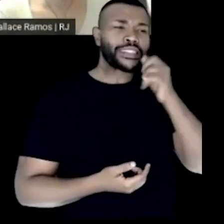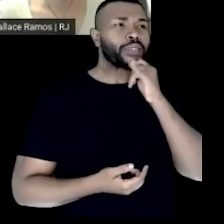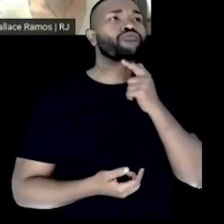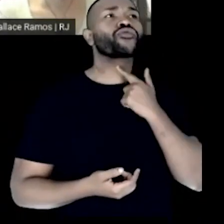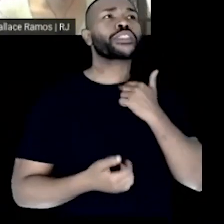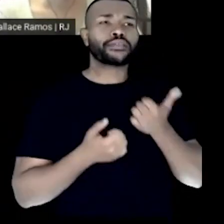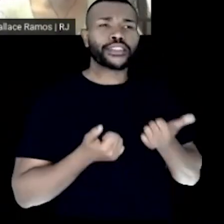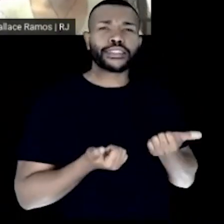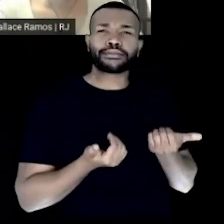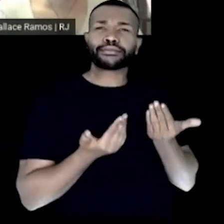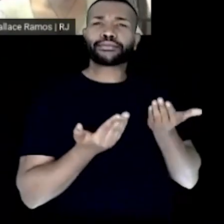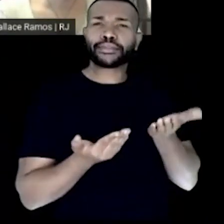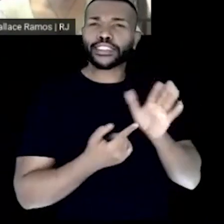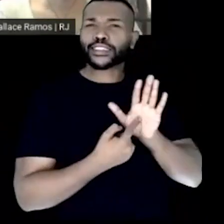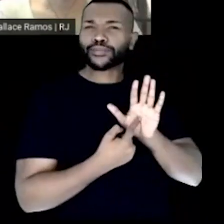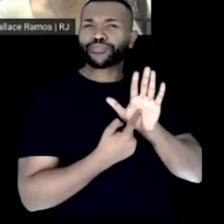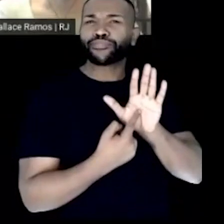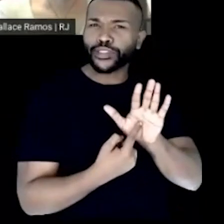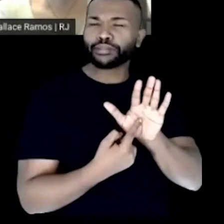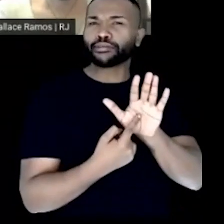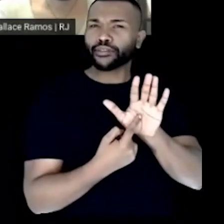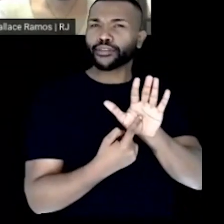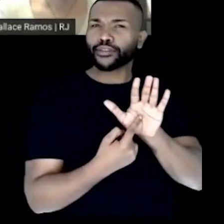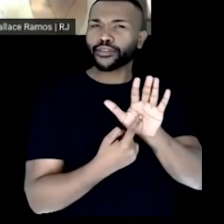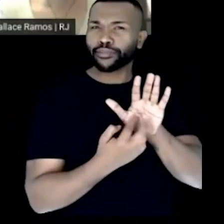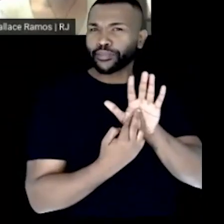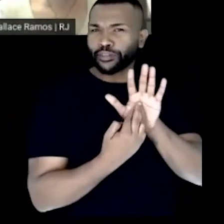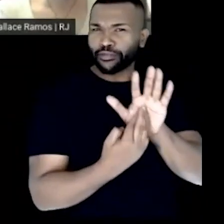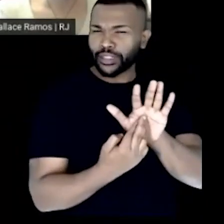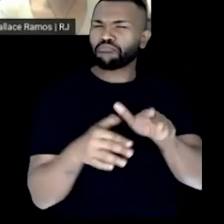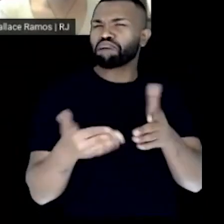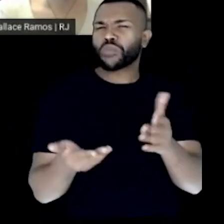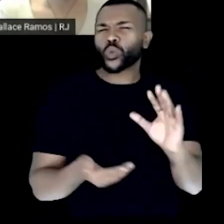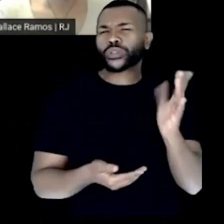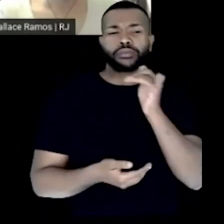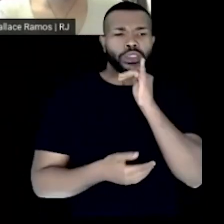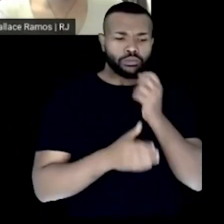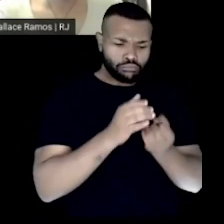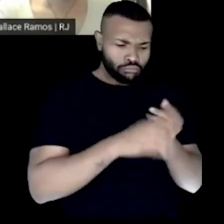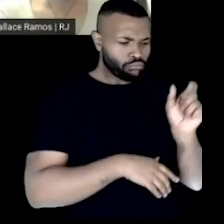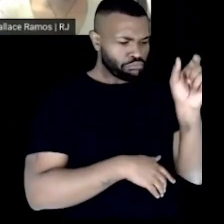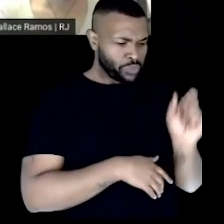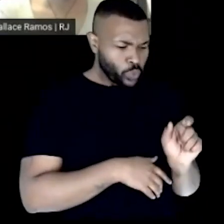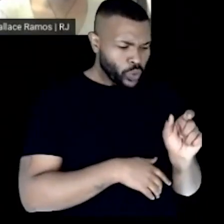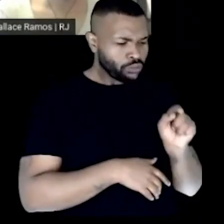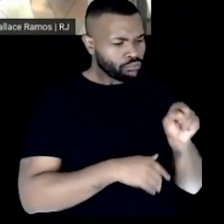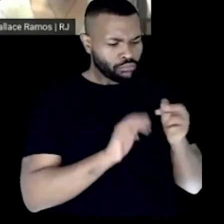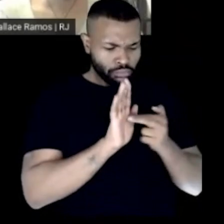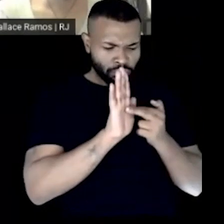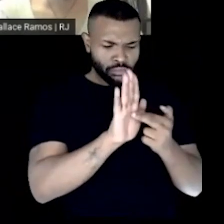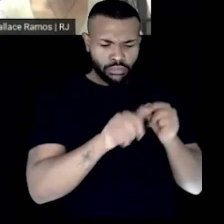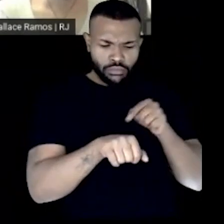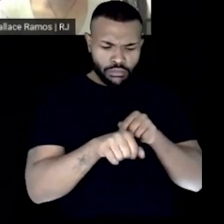nunca partiu desse desejo didático ou de um desejo de representatividade, surgiu de uma coisa assim, ah, eu queria um